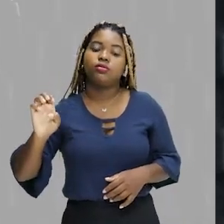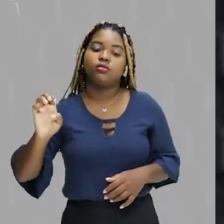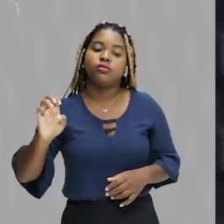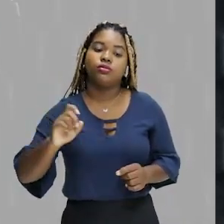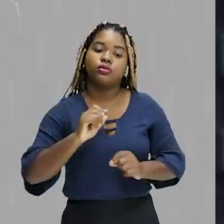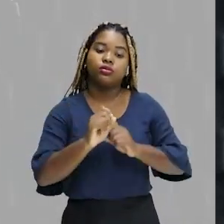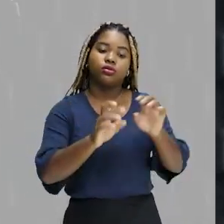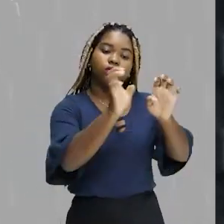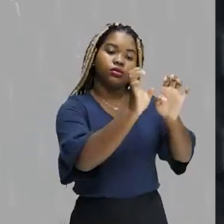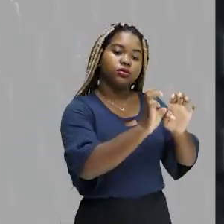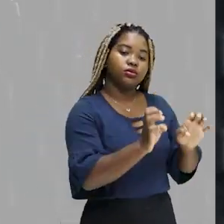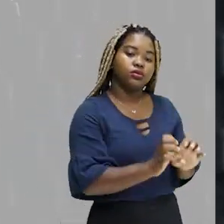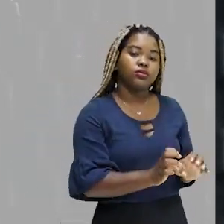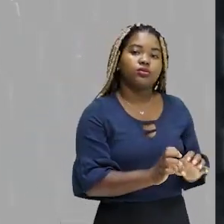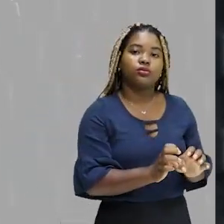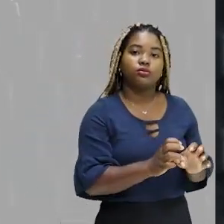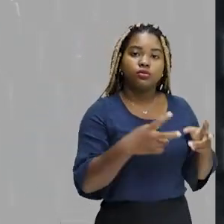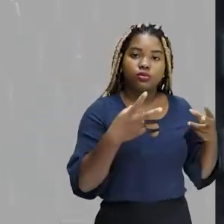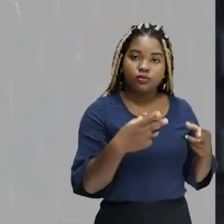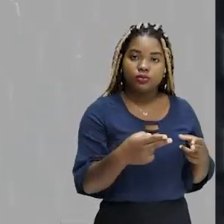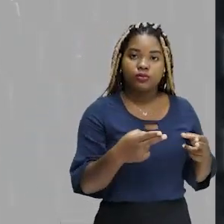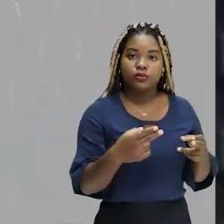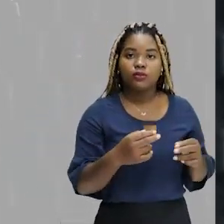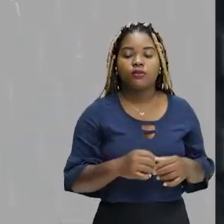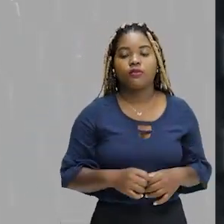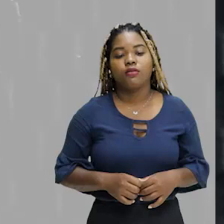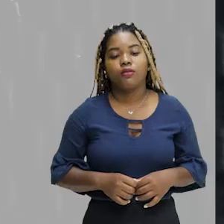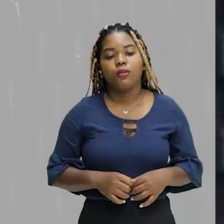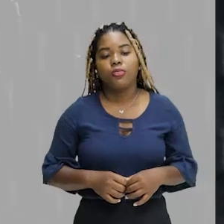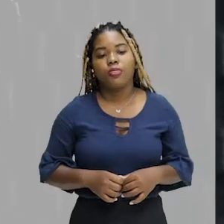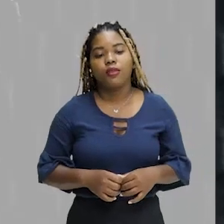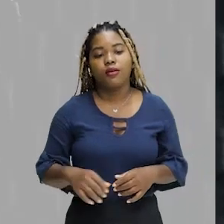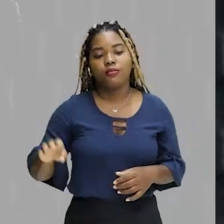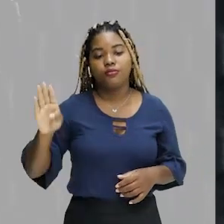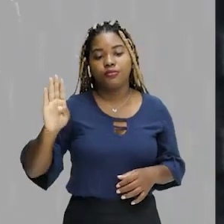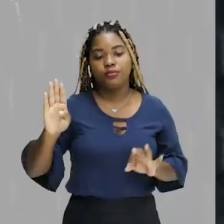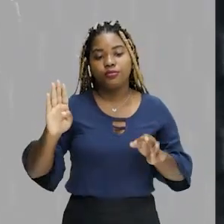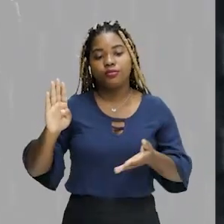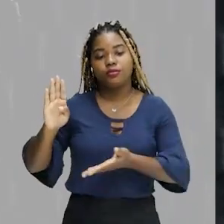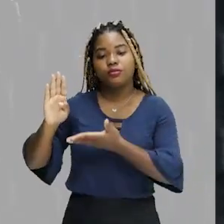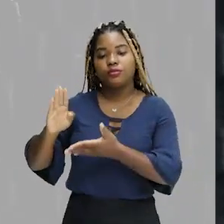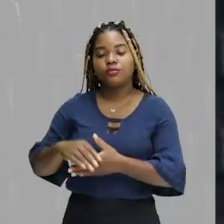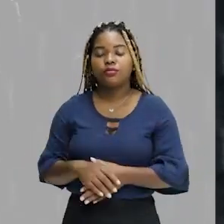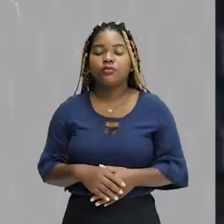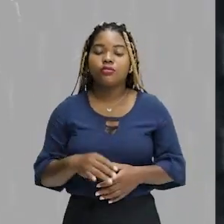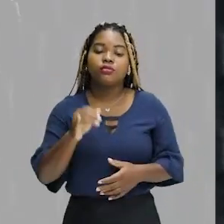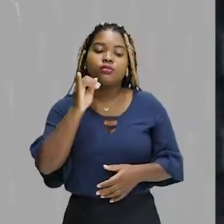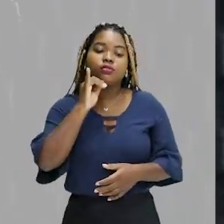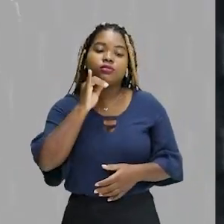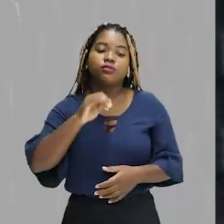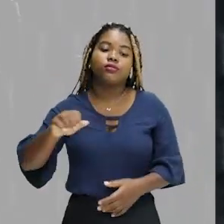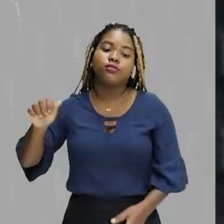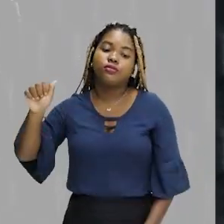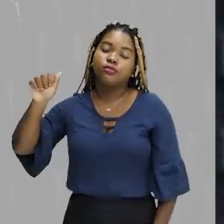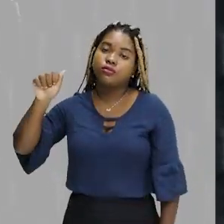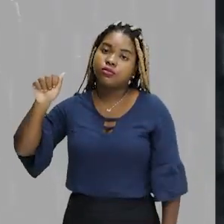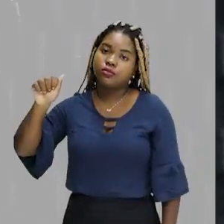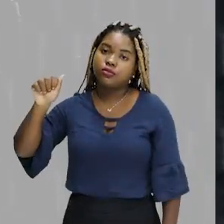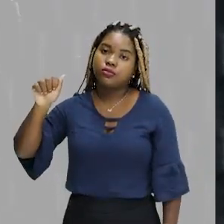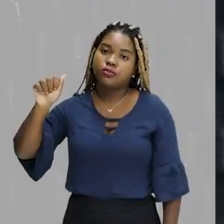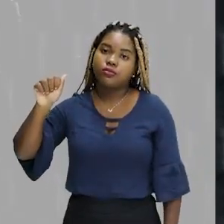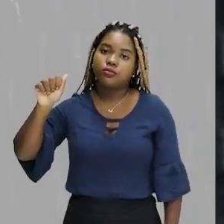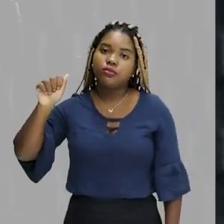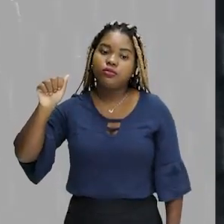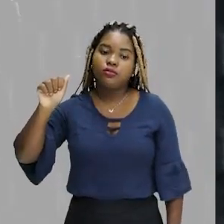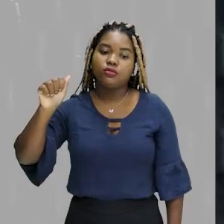diferentes que vão apresentar a mesma fórmula molecular. Ó, por exemplo, ó, na letra A, ele fala aqui,